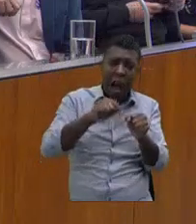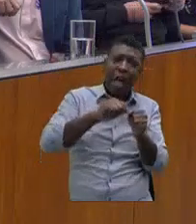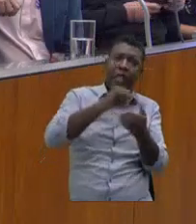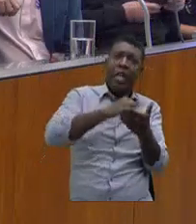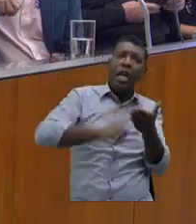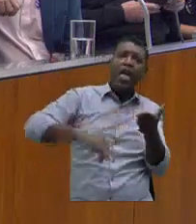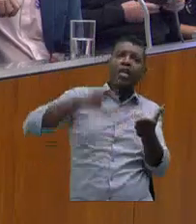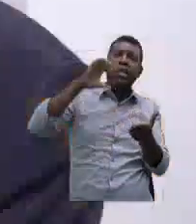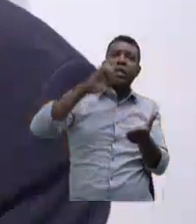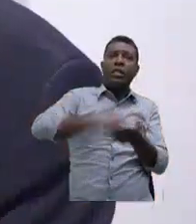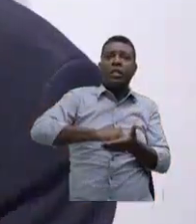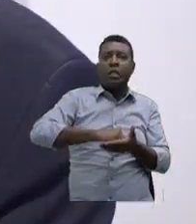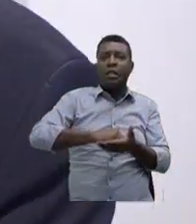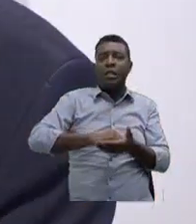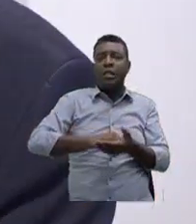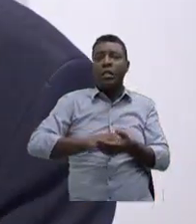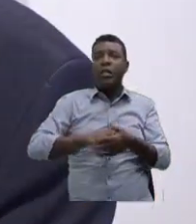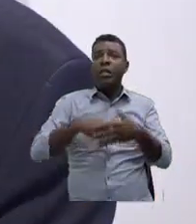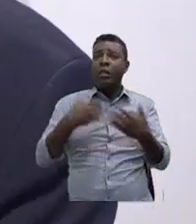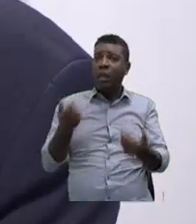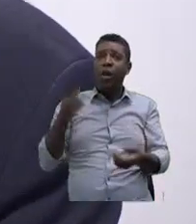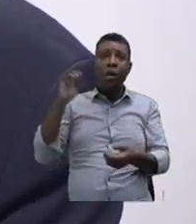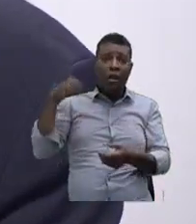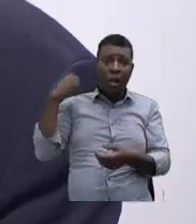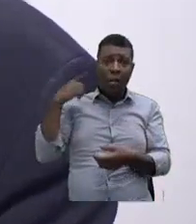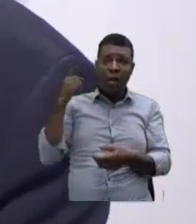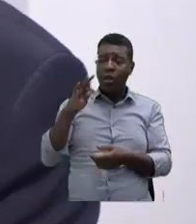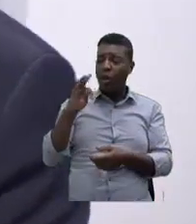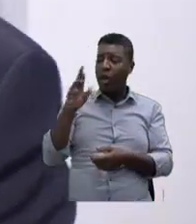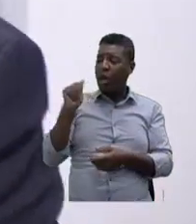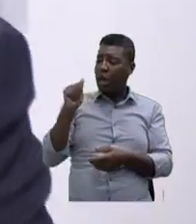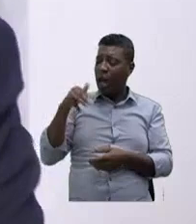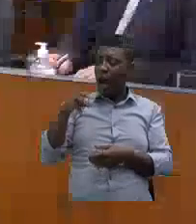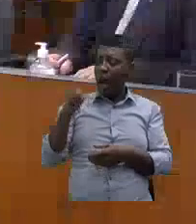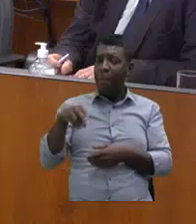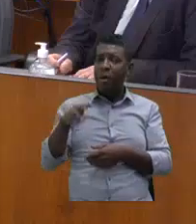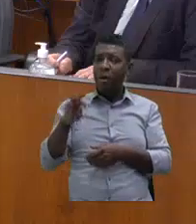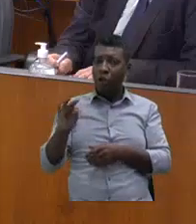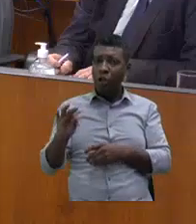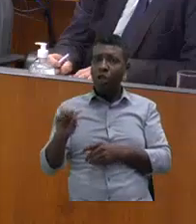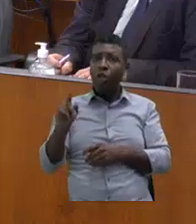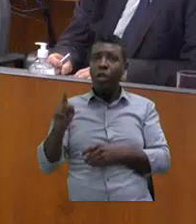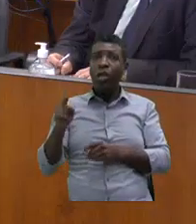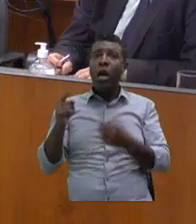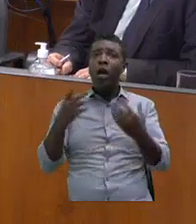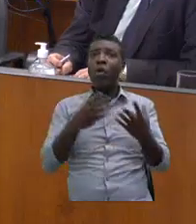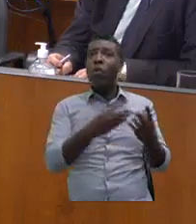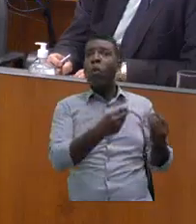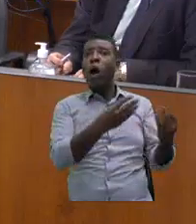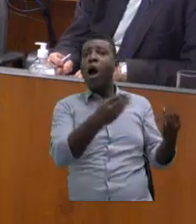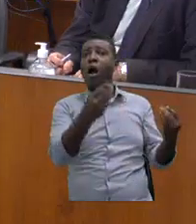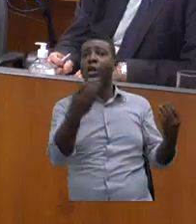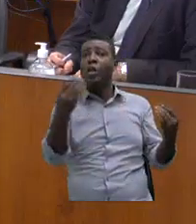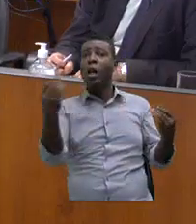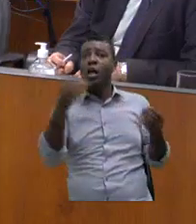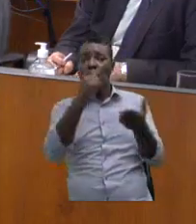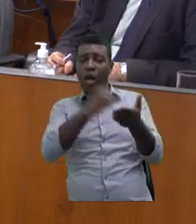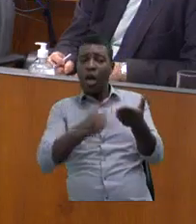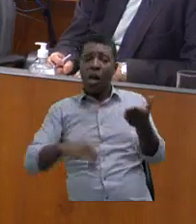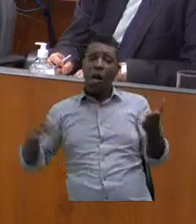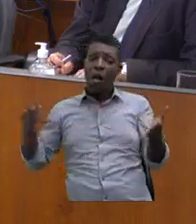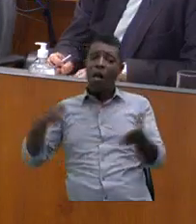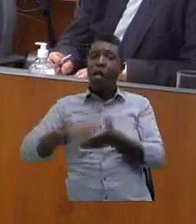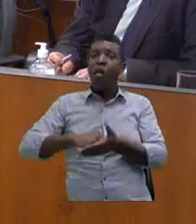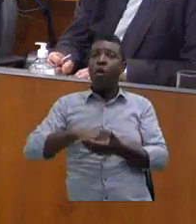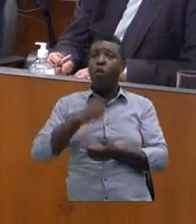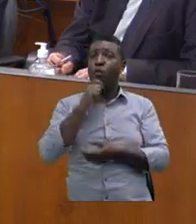caro deputado Tramonte, com a quantidade de municípios que ainda não se inscreveram. São mais de